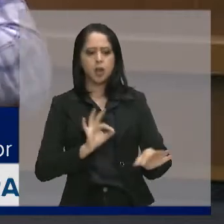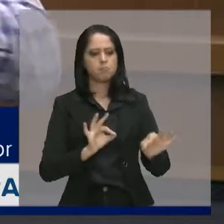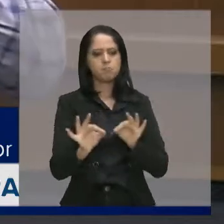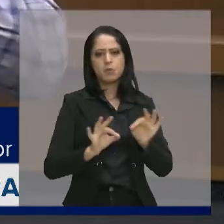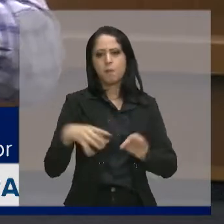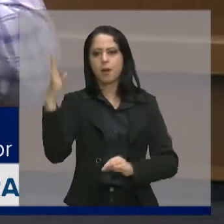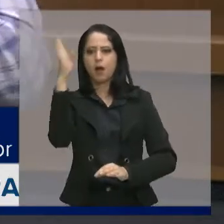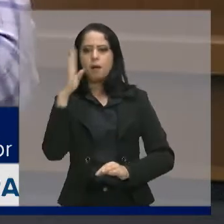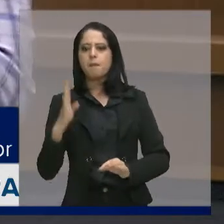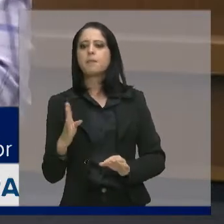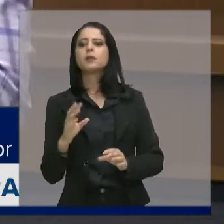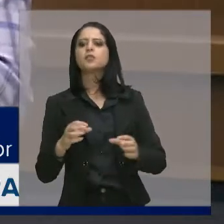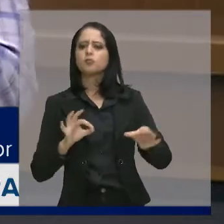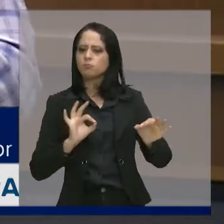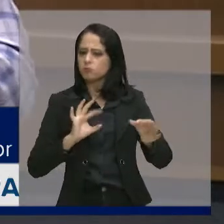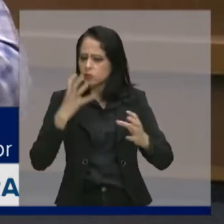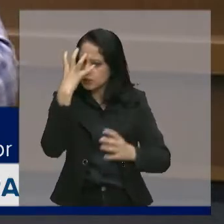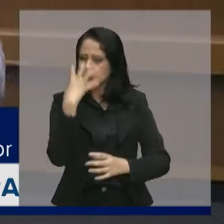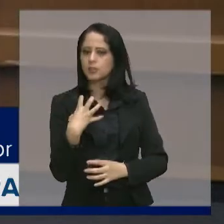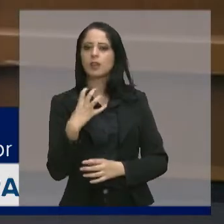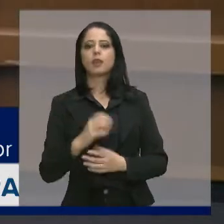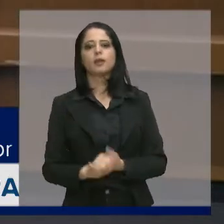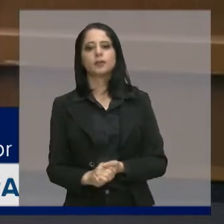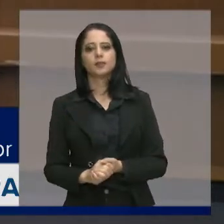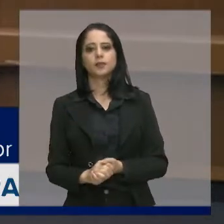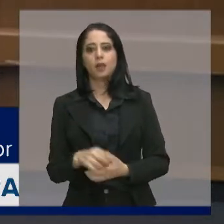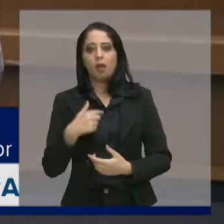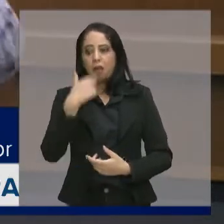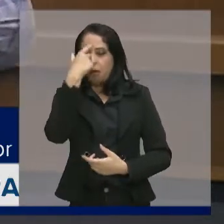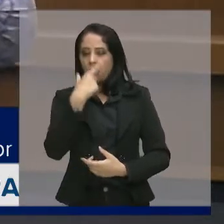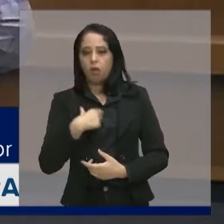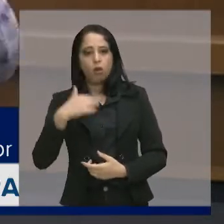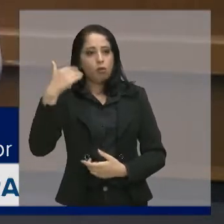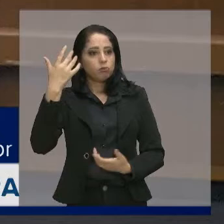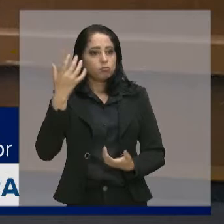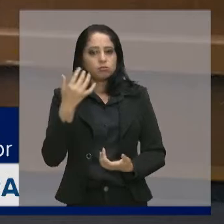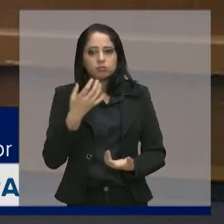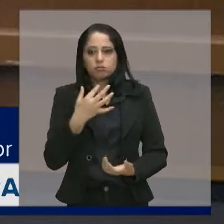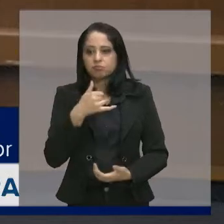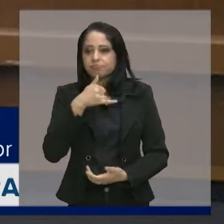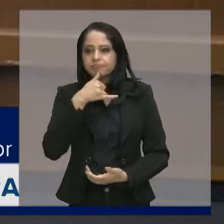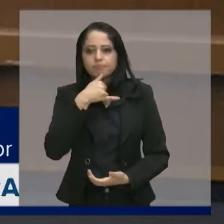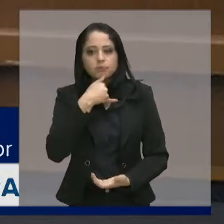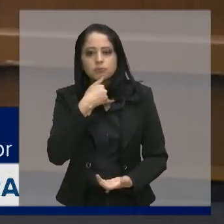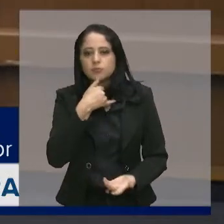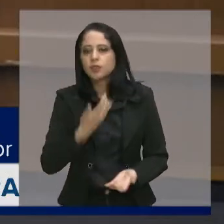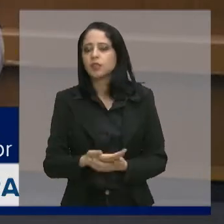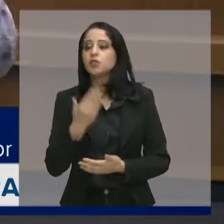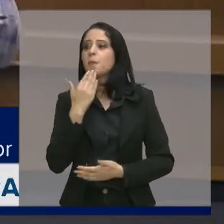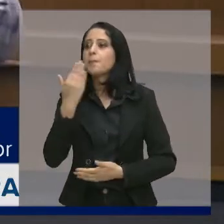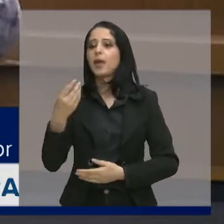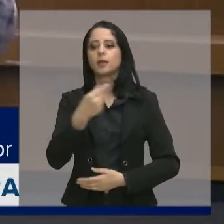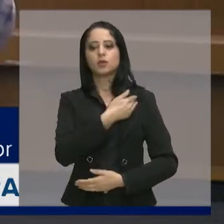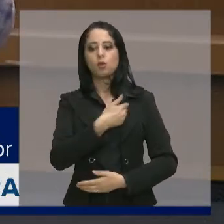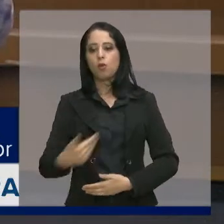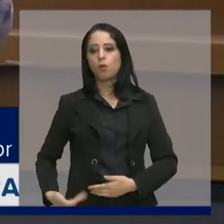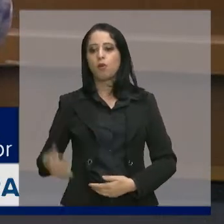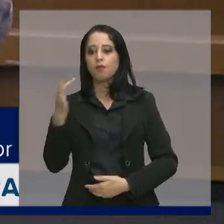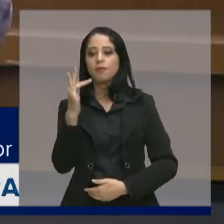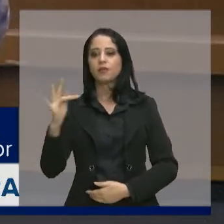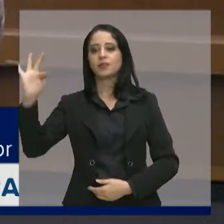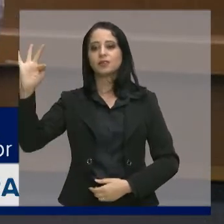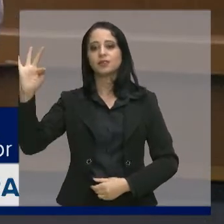país. Então, infelizmente, fica aqui o meu lamento, né? Peço que o governo federal